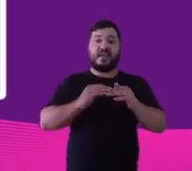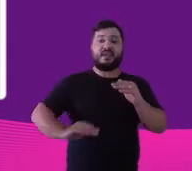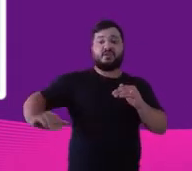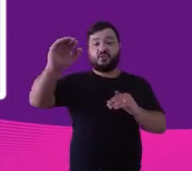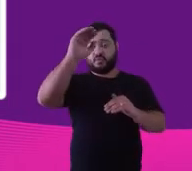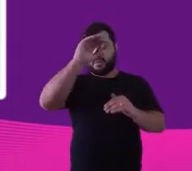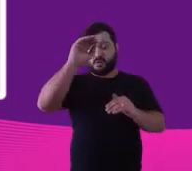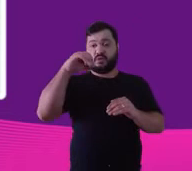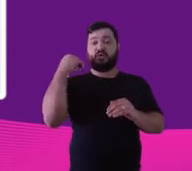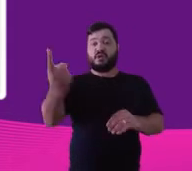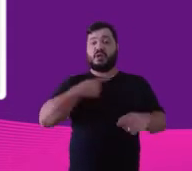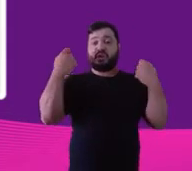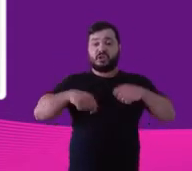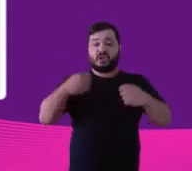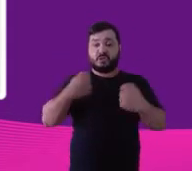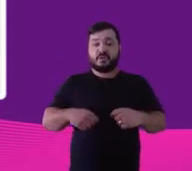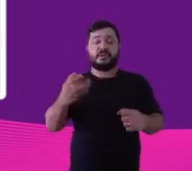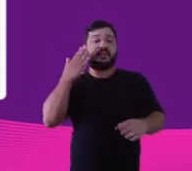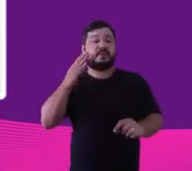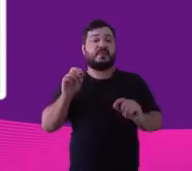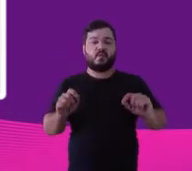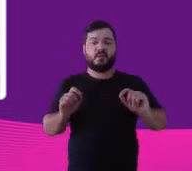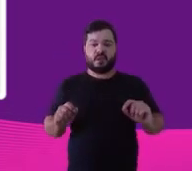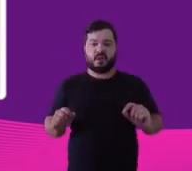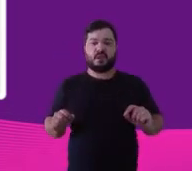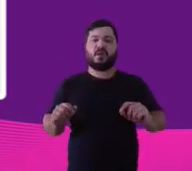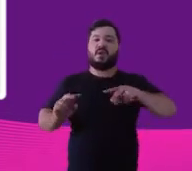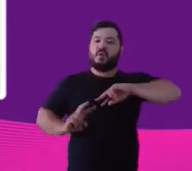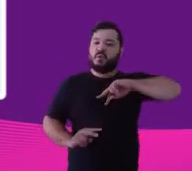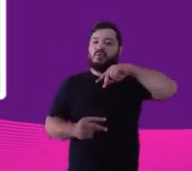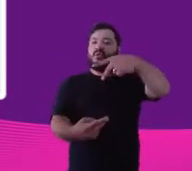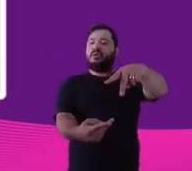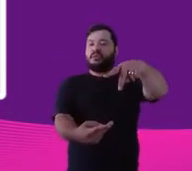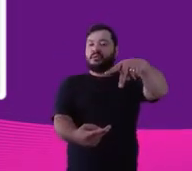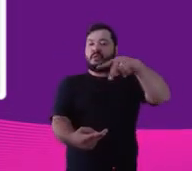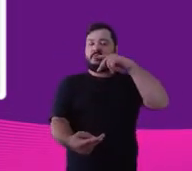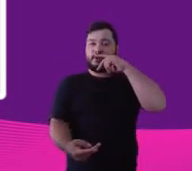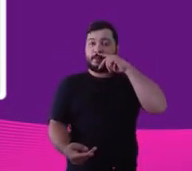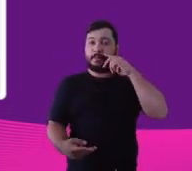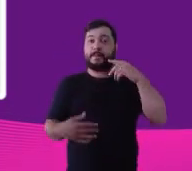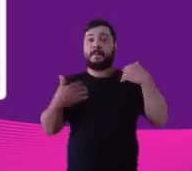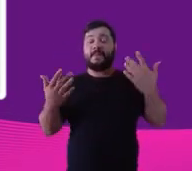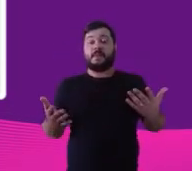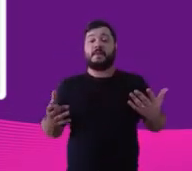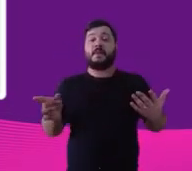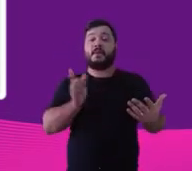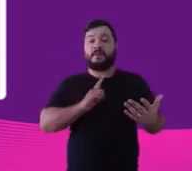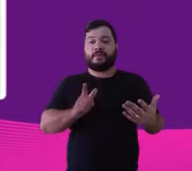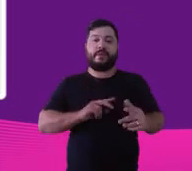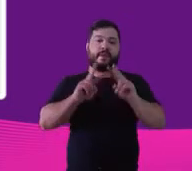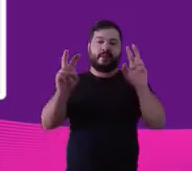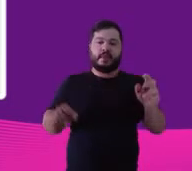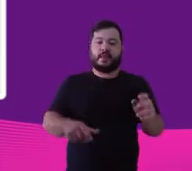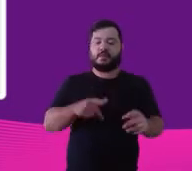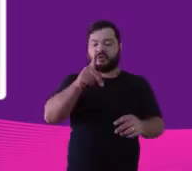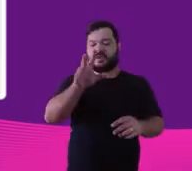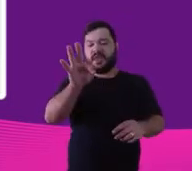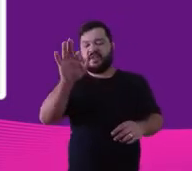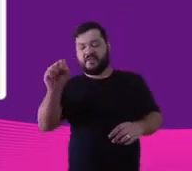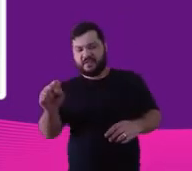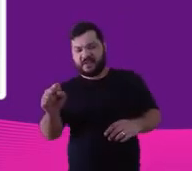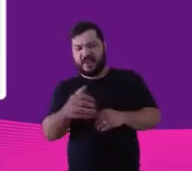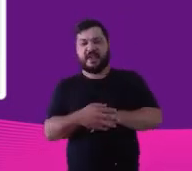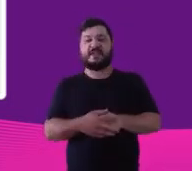é a gente deve considerar aí o transmitir antes então se refletirão interno cpfs